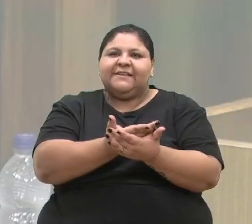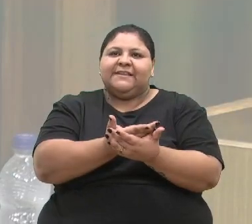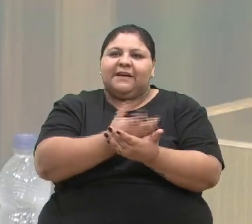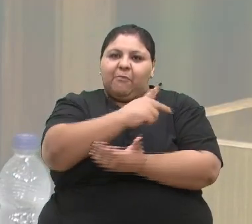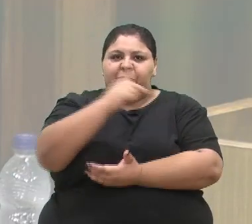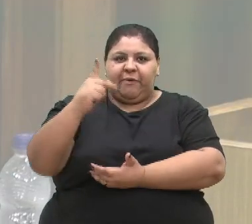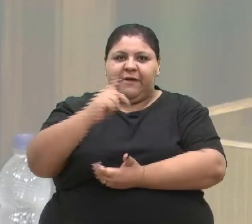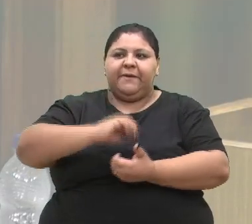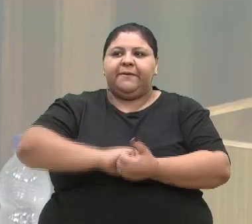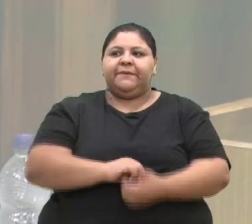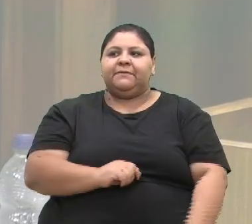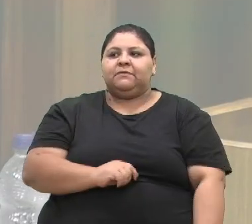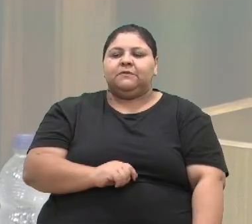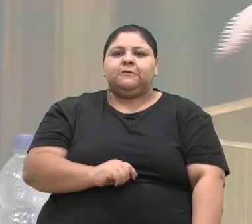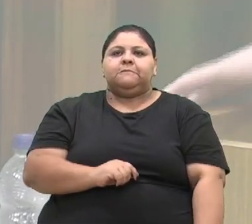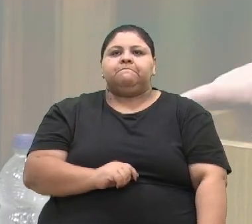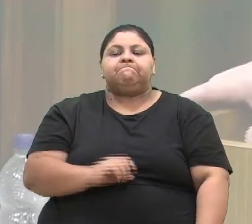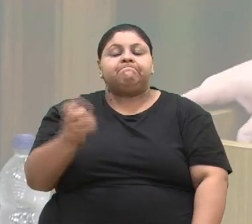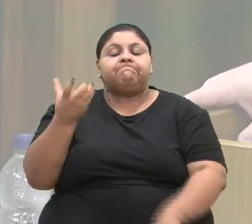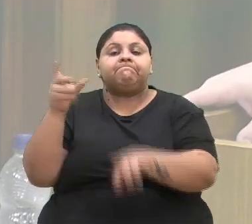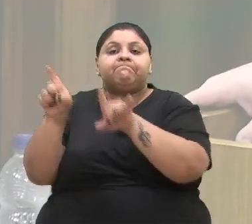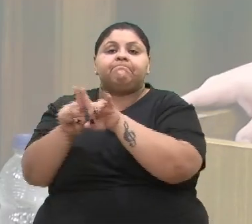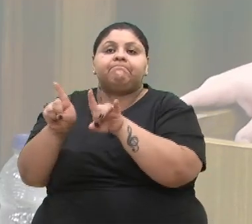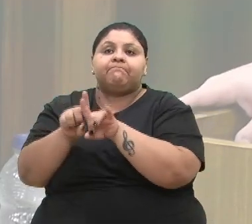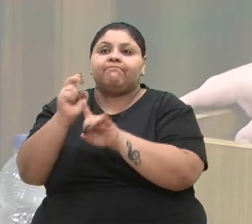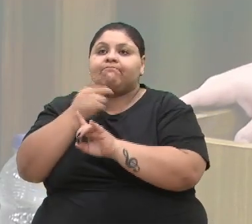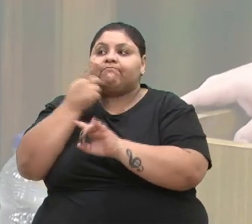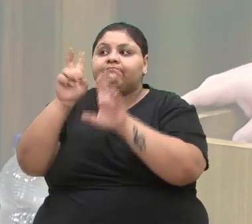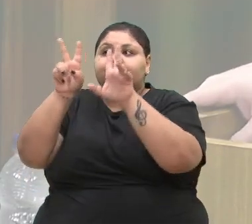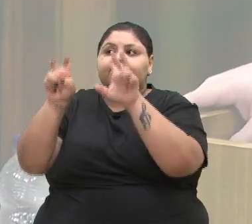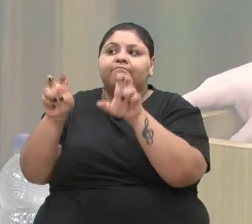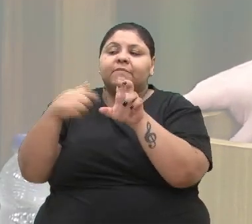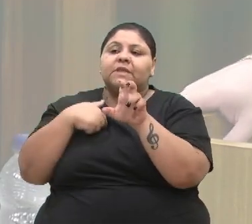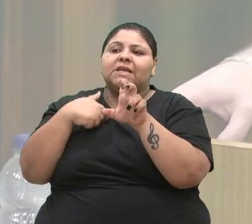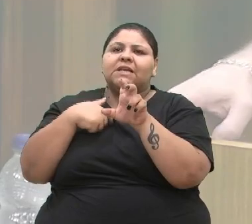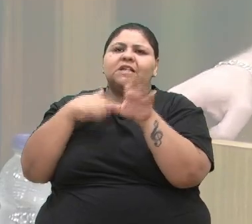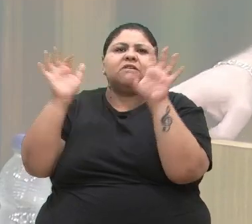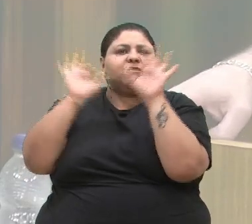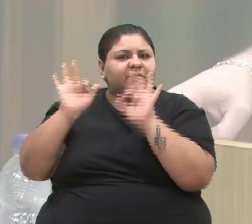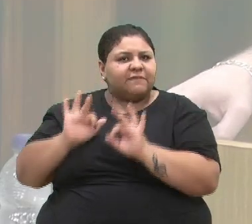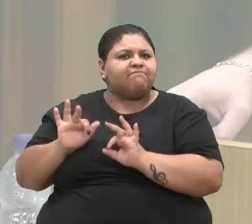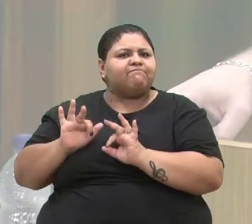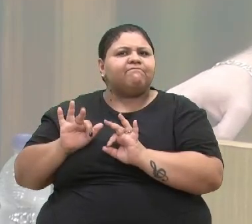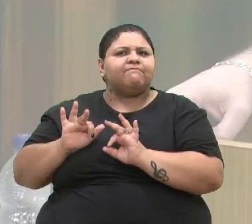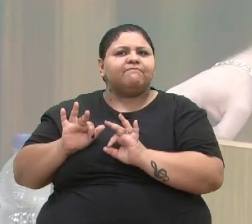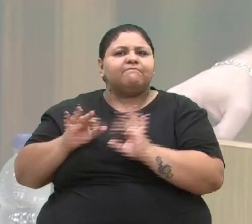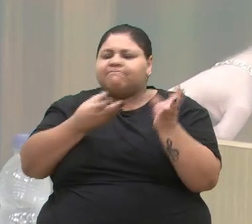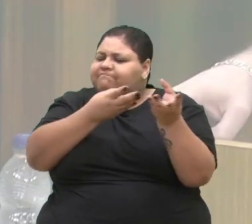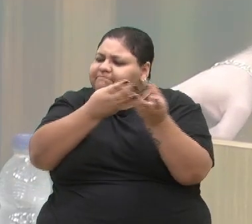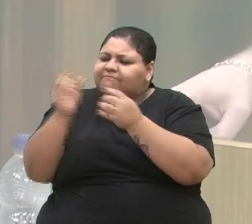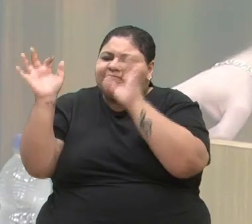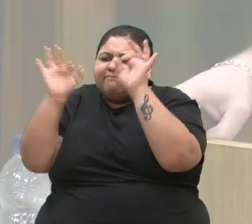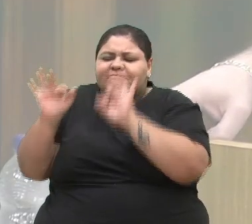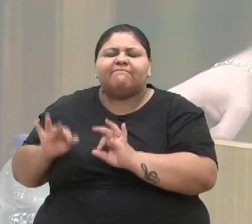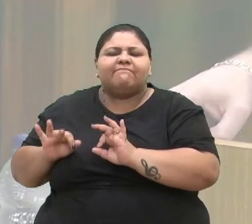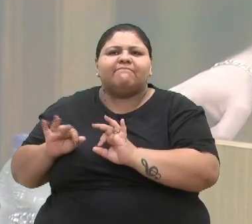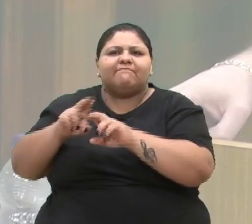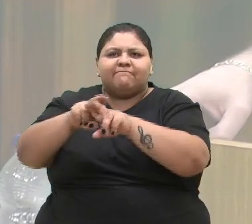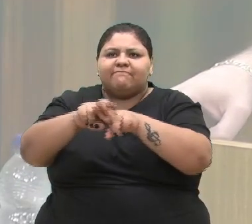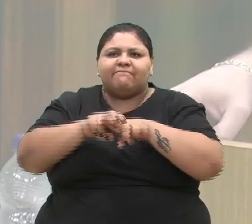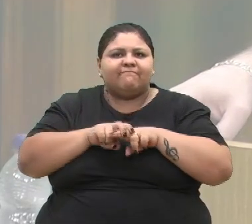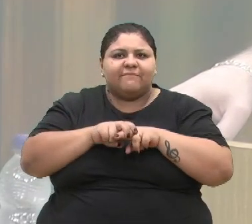partido. Quero também trazer aqui um assunto e que me deixa muito feliz, muito alegre, por isso que eu não